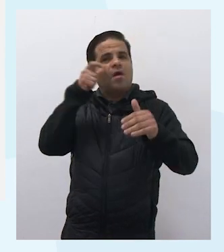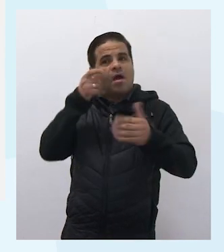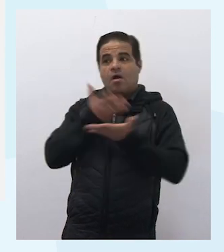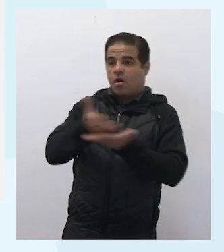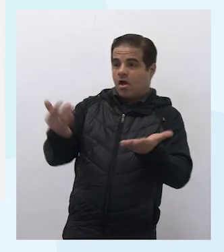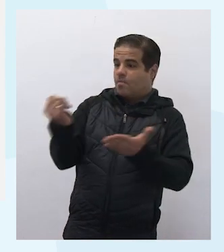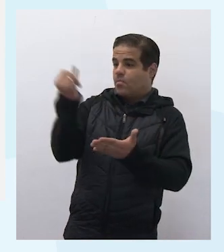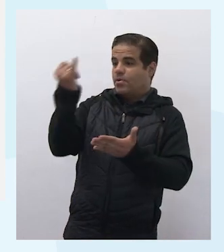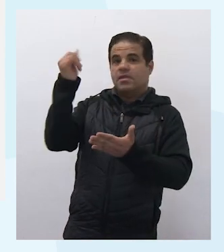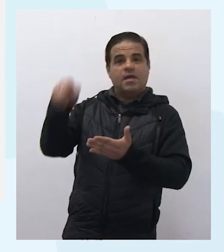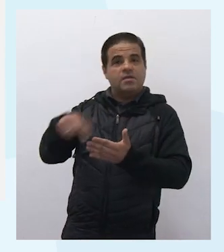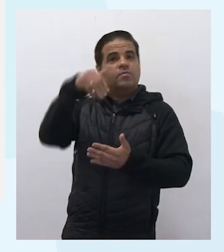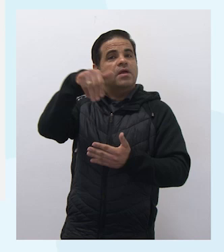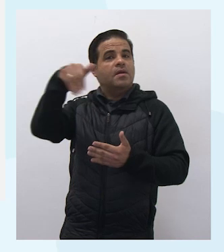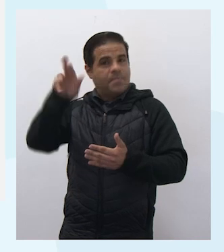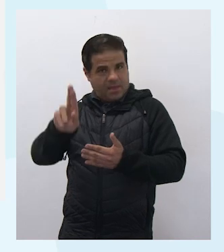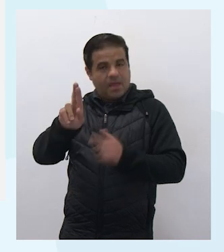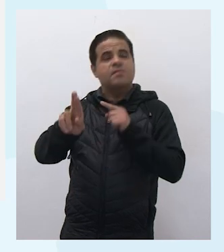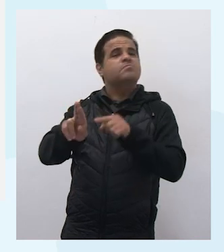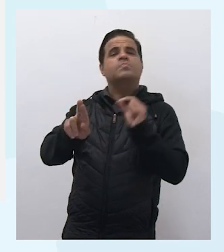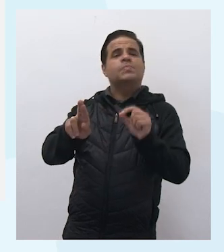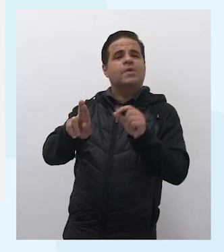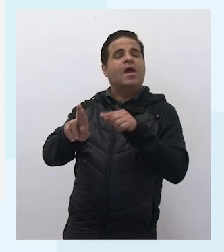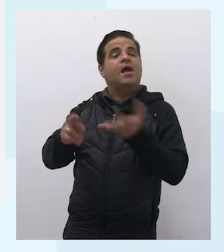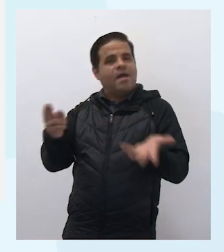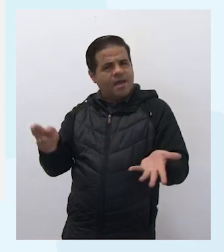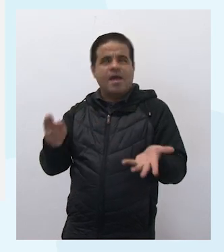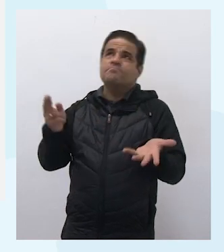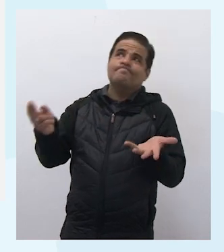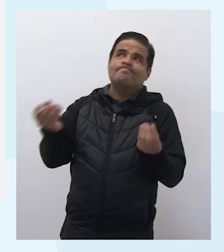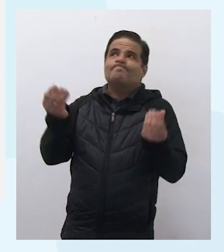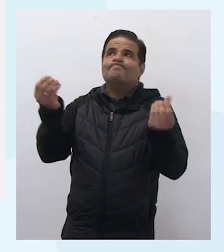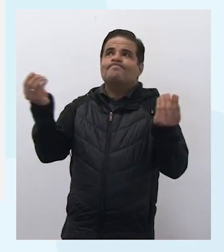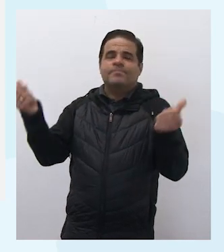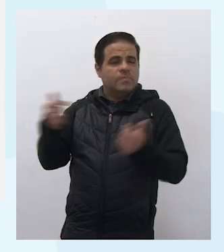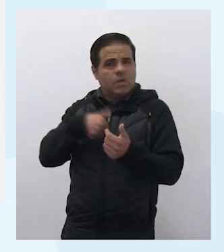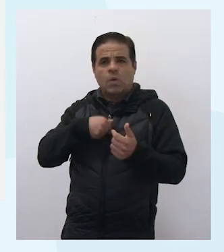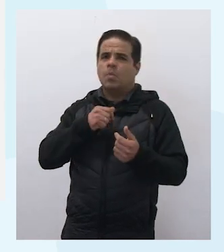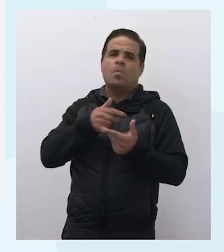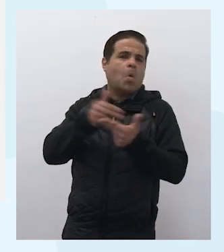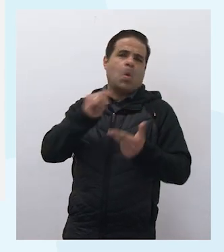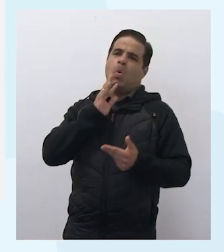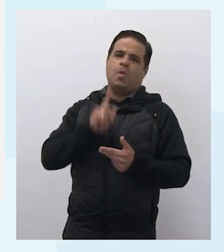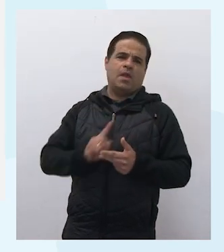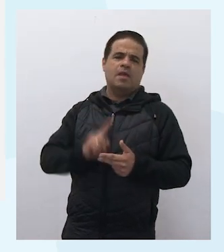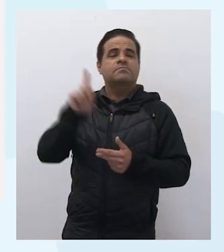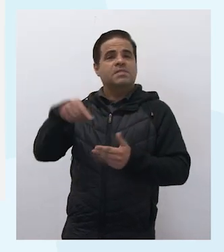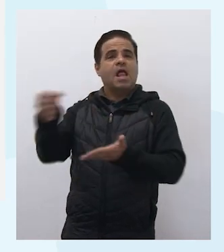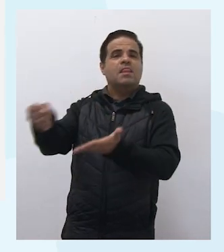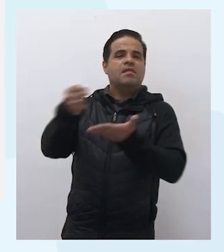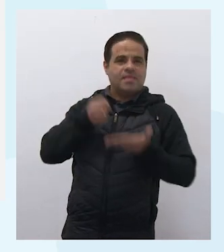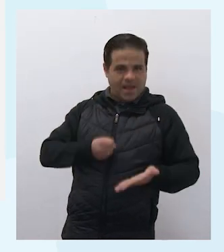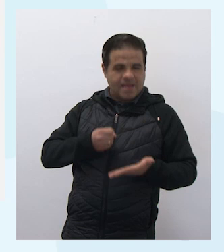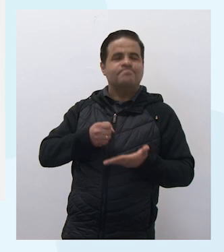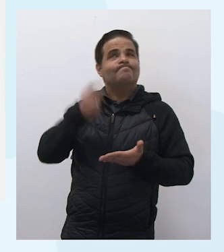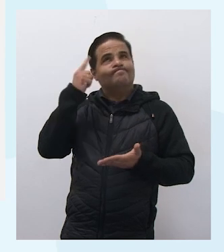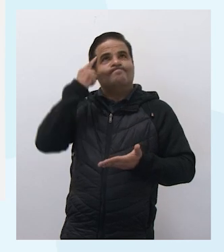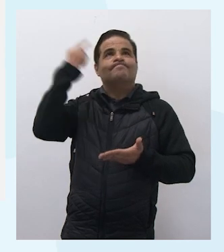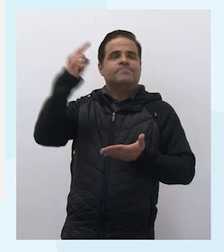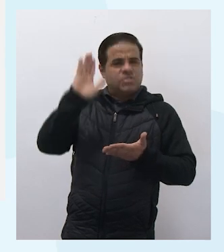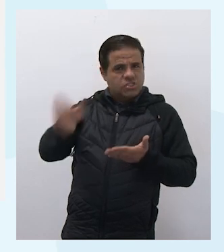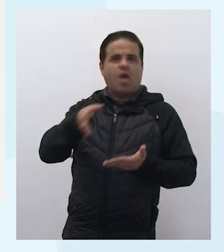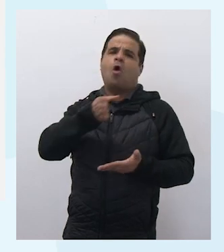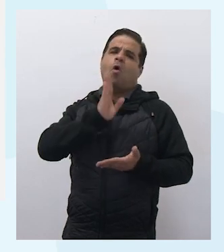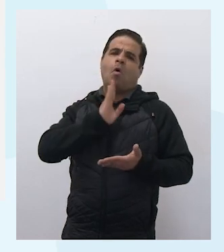a importância. O MMR, gente, ele não é algo que a gente não conheça, mas ele traz aquilo que a gente